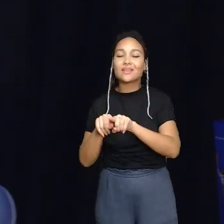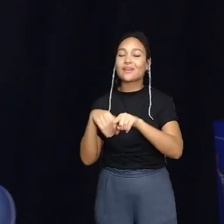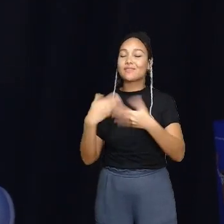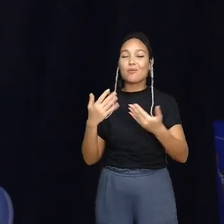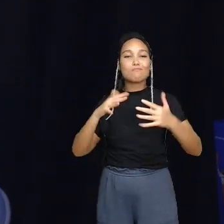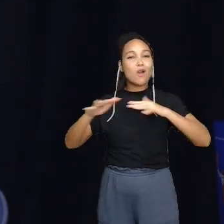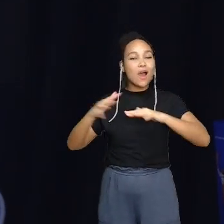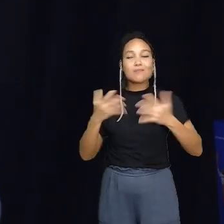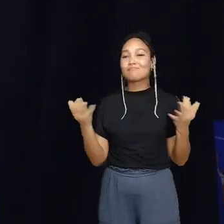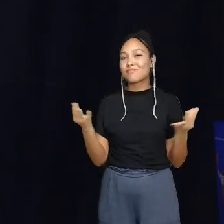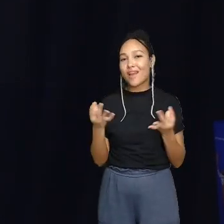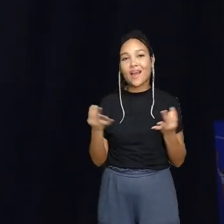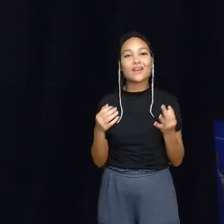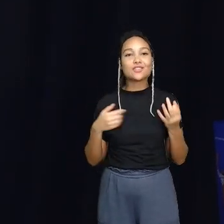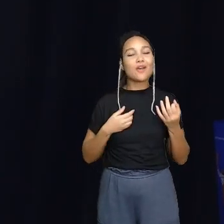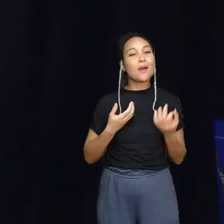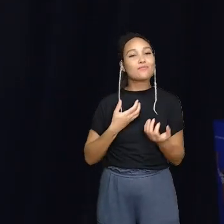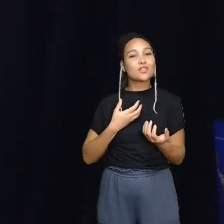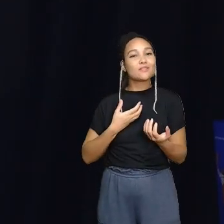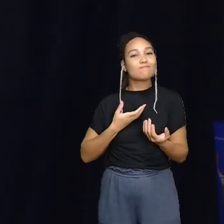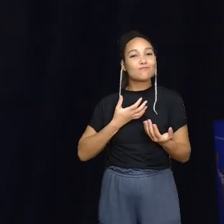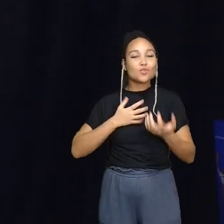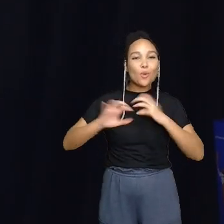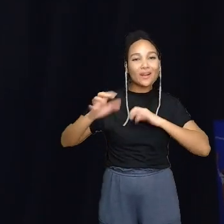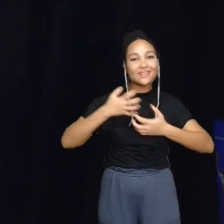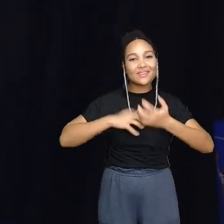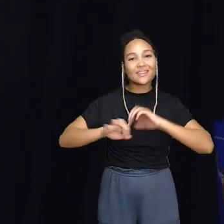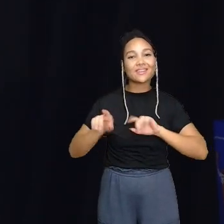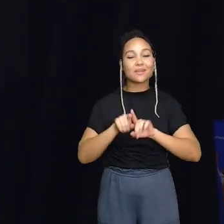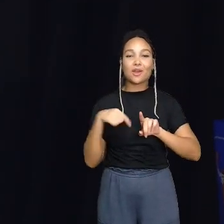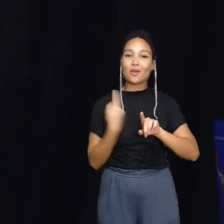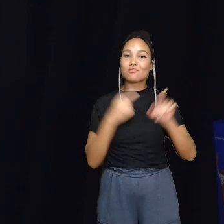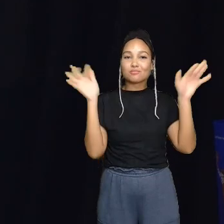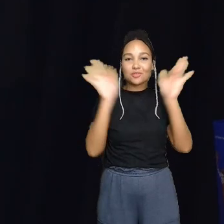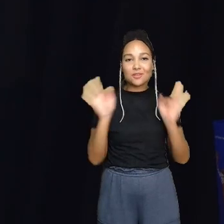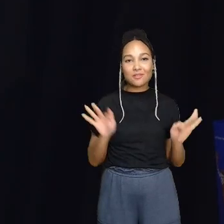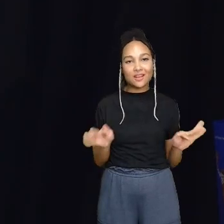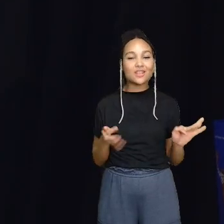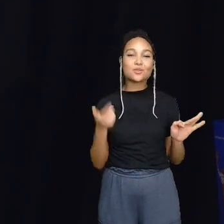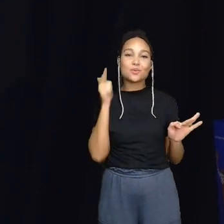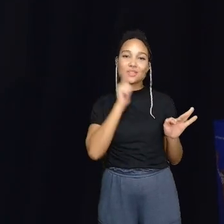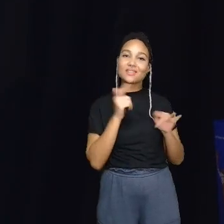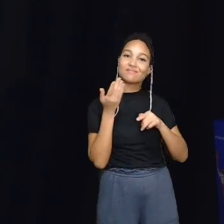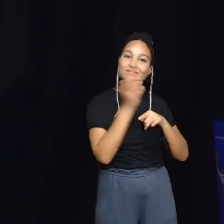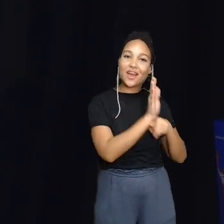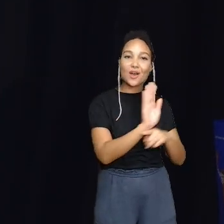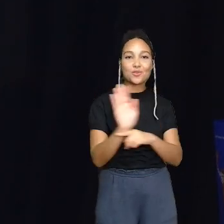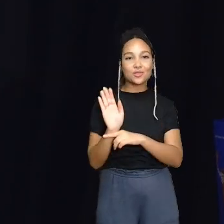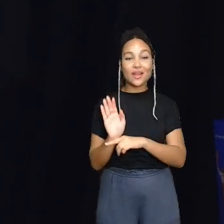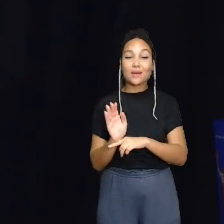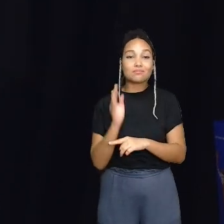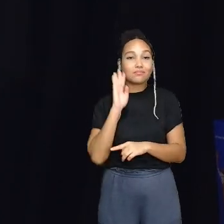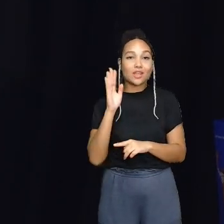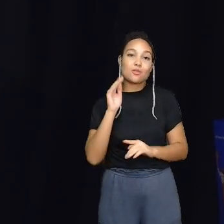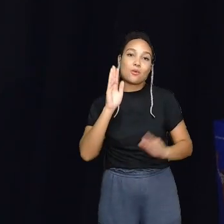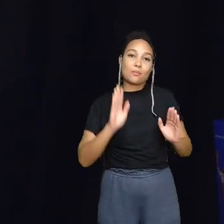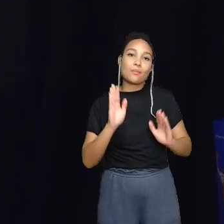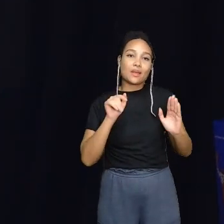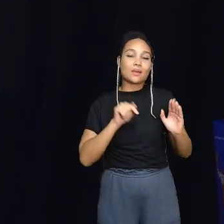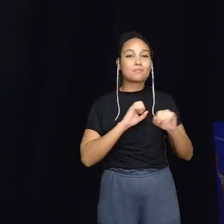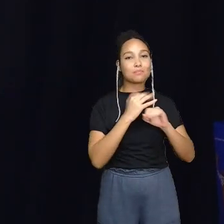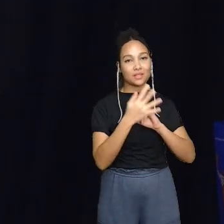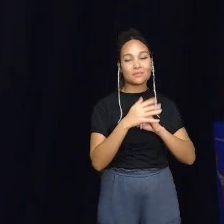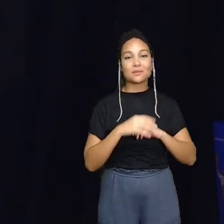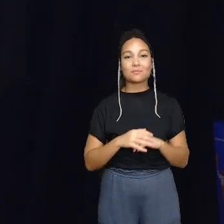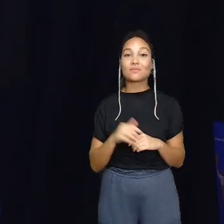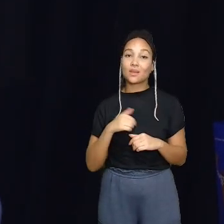bonito de solidariedade, né, que a gente ficou muito feliz de poder contribuir nesse momento de pandemia. E eu também